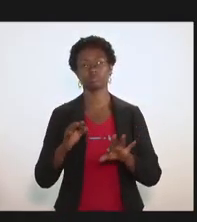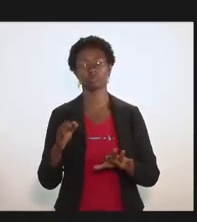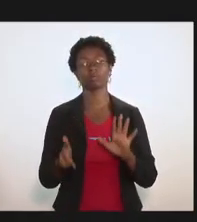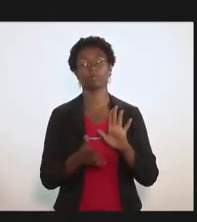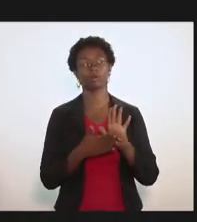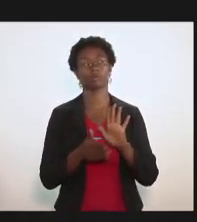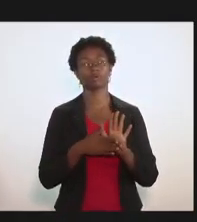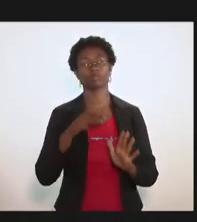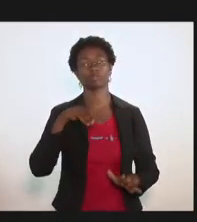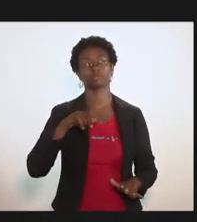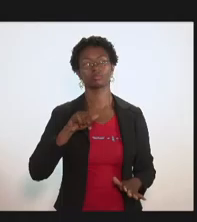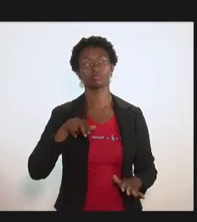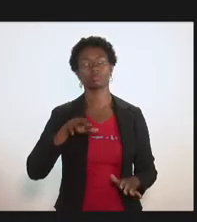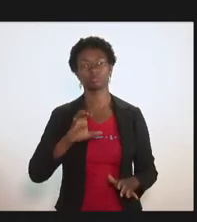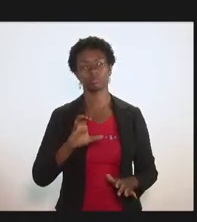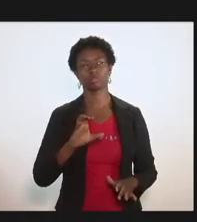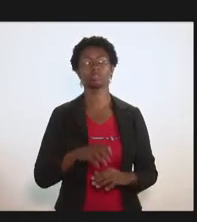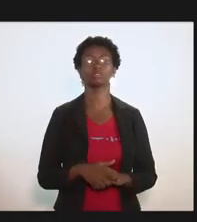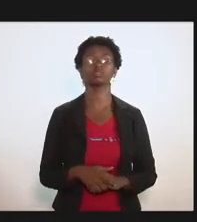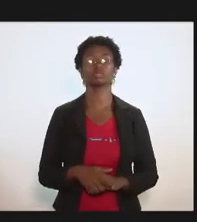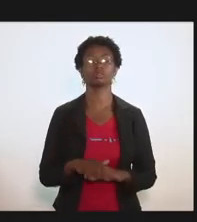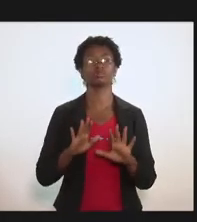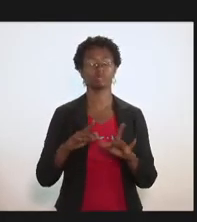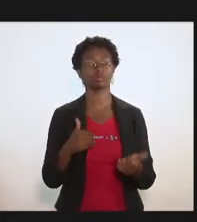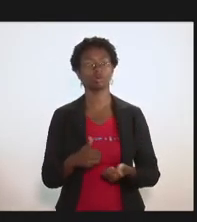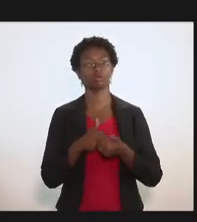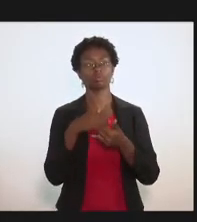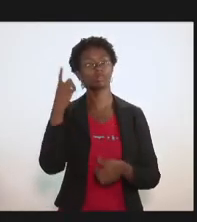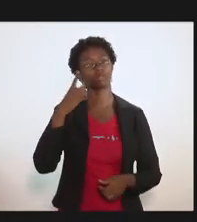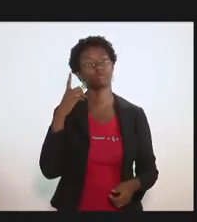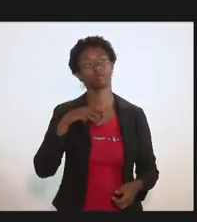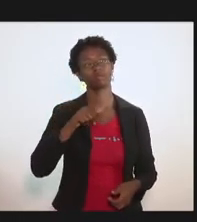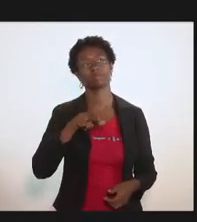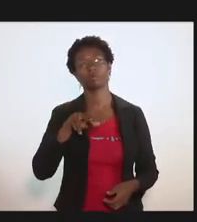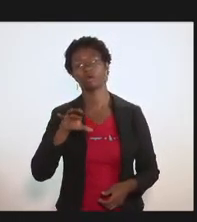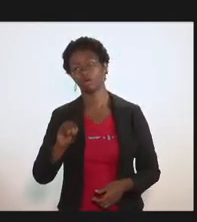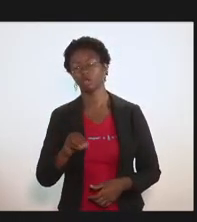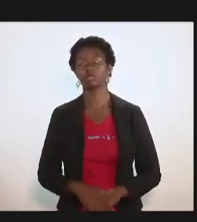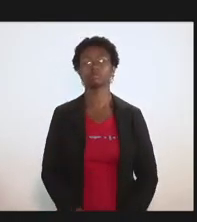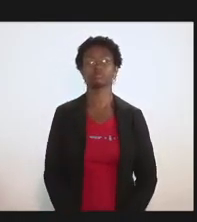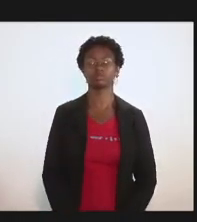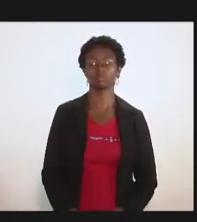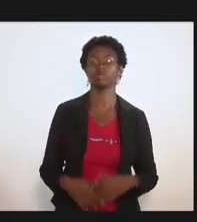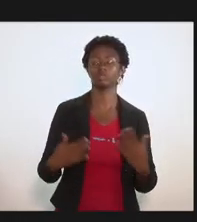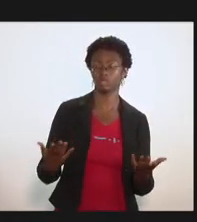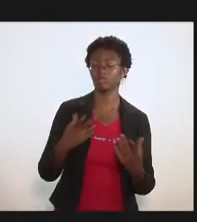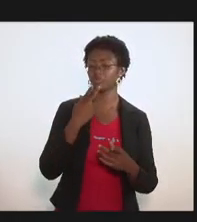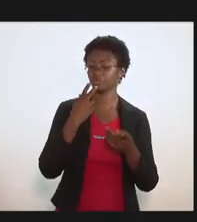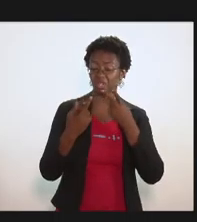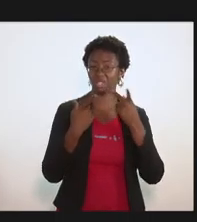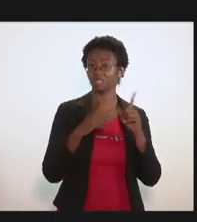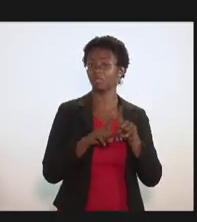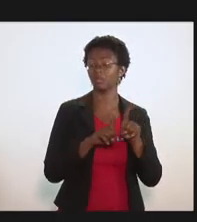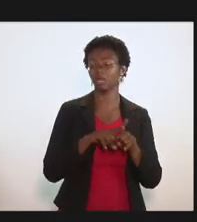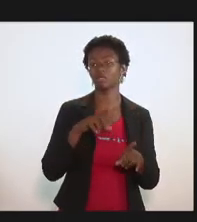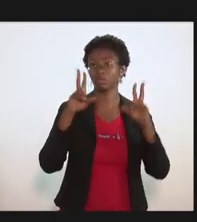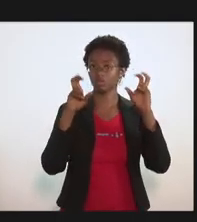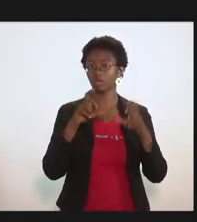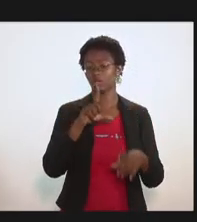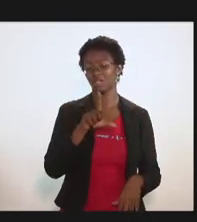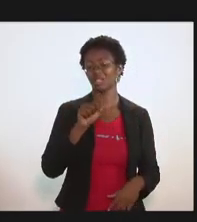votação de quem votou nesse momento, naquele momento. Então, eu quero aqui registrar que eu ia refazer, antes